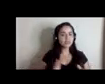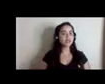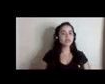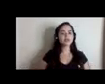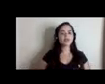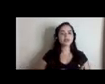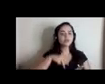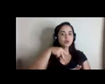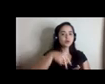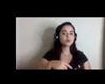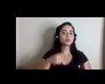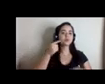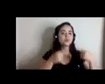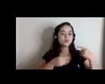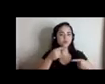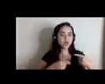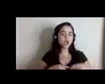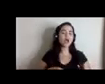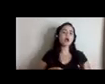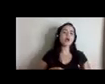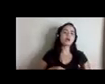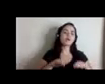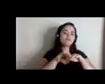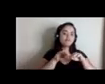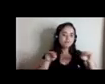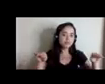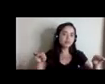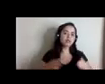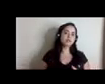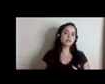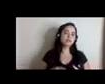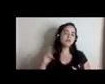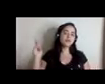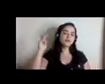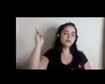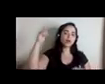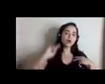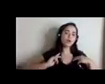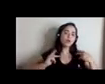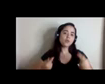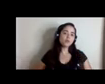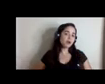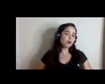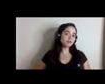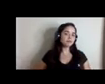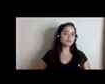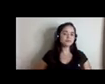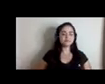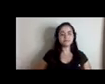liberdade, diálogo, democracia, valores humanos.